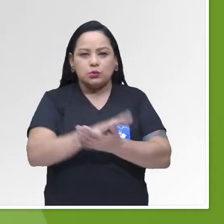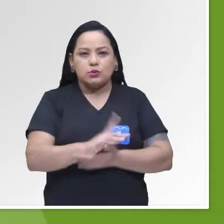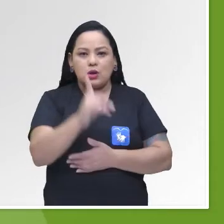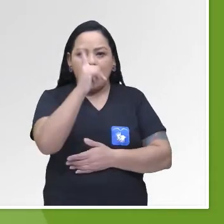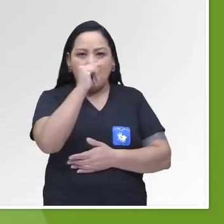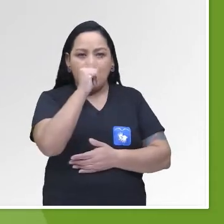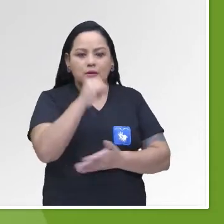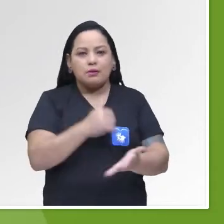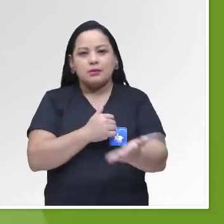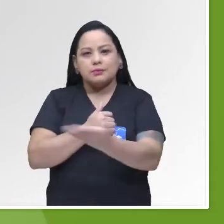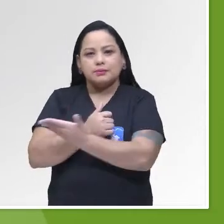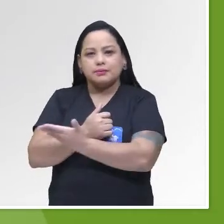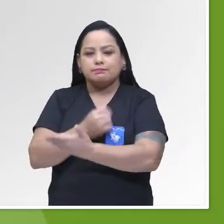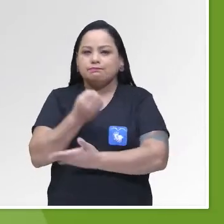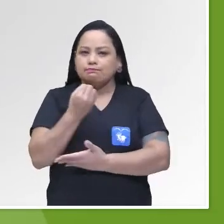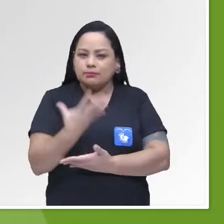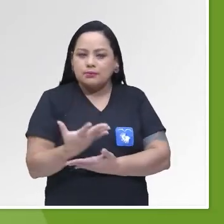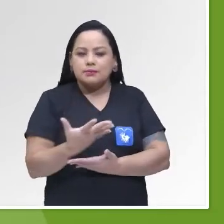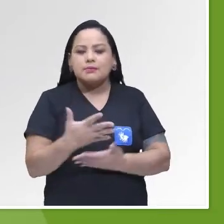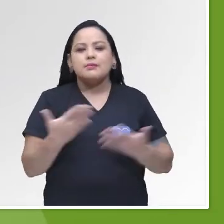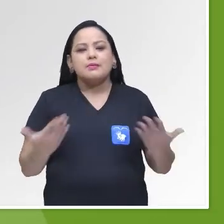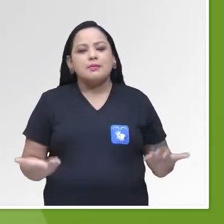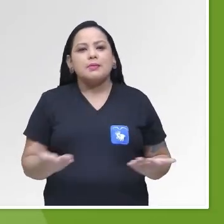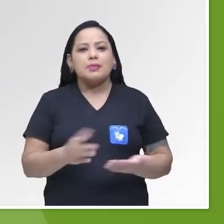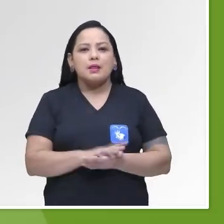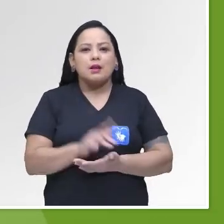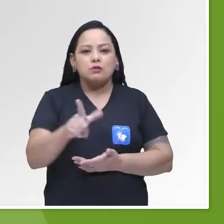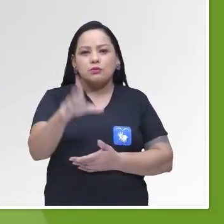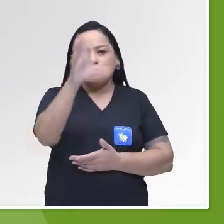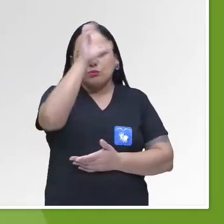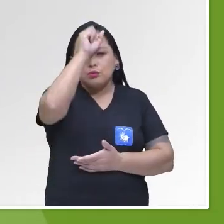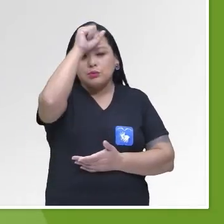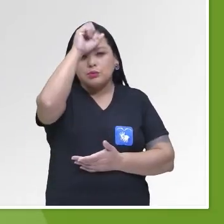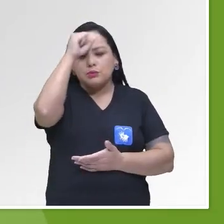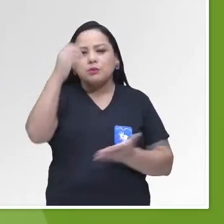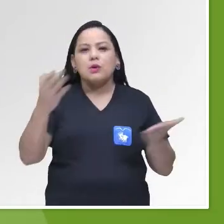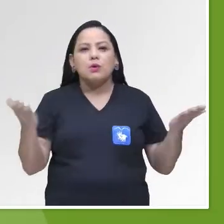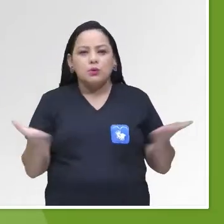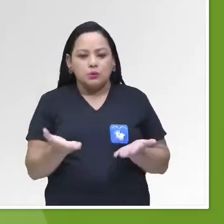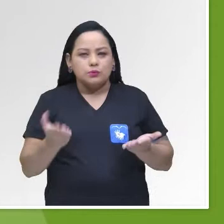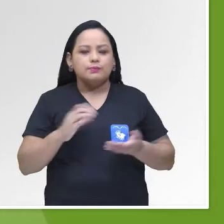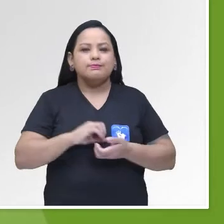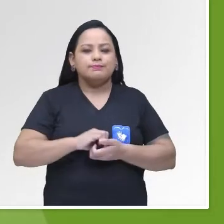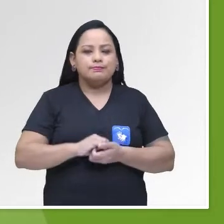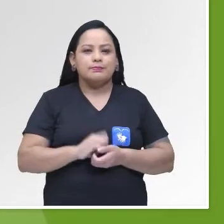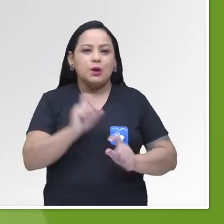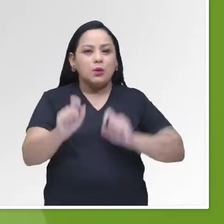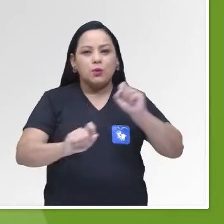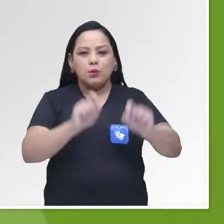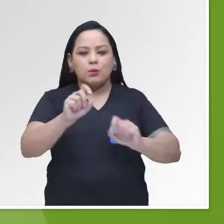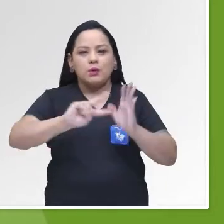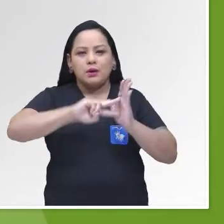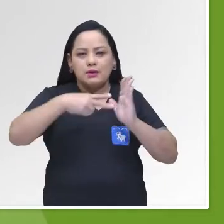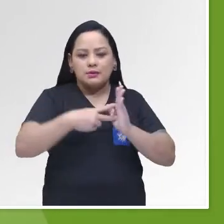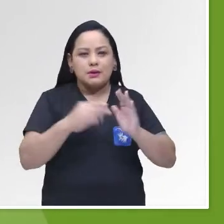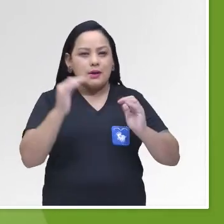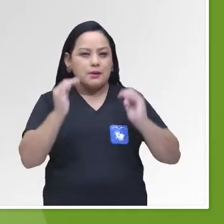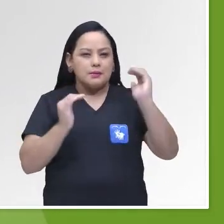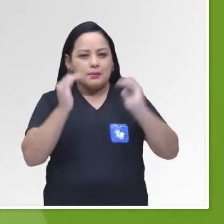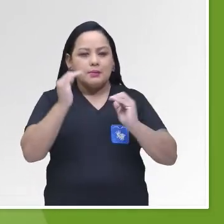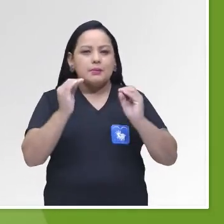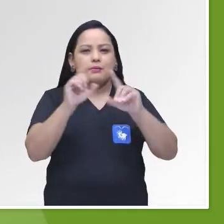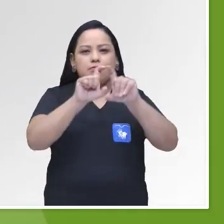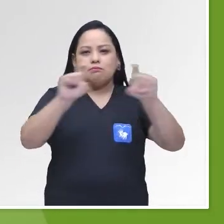Olha aí, tá bom? Então, vocês vão aprender na aula, né? O que significa balancear